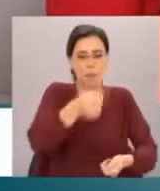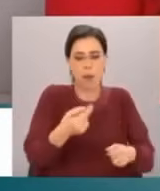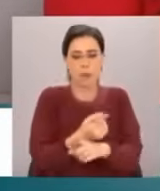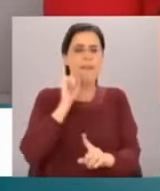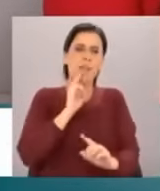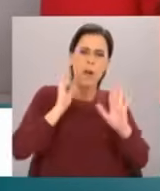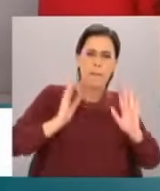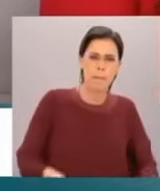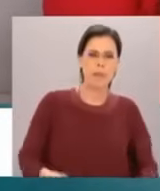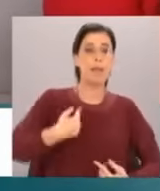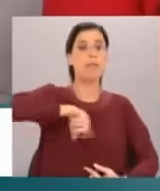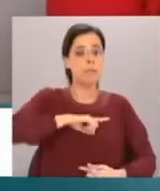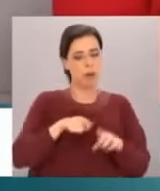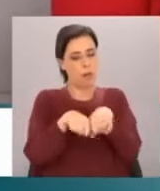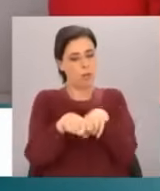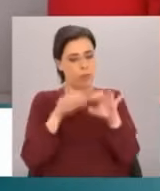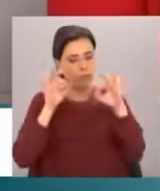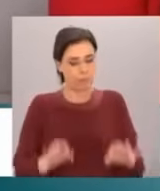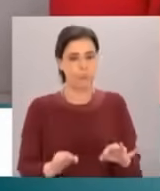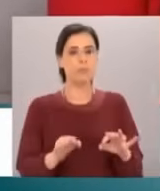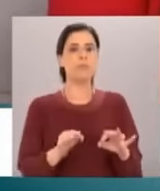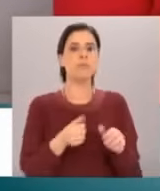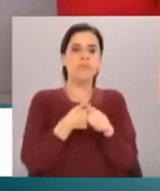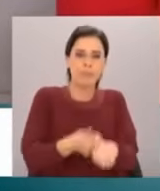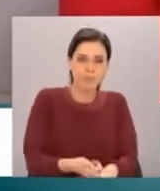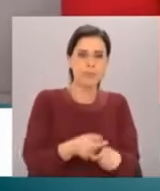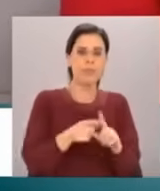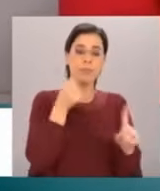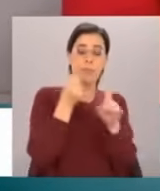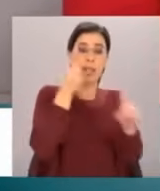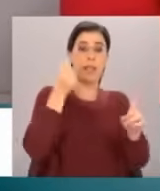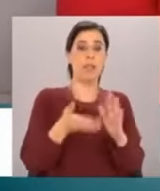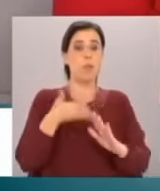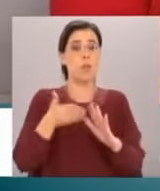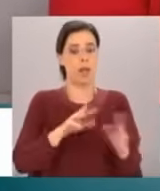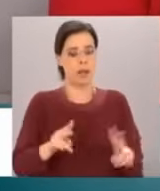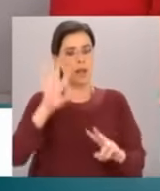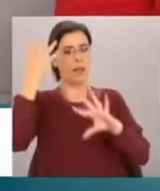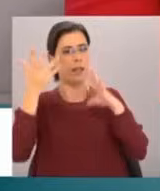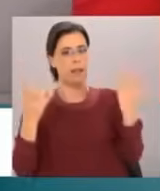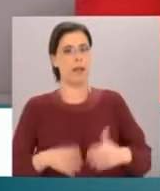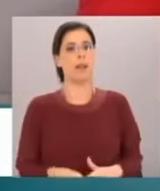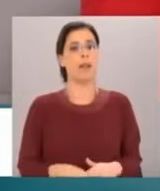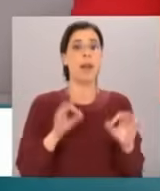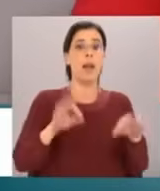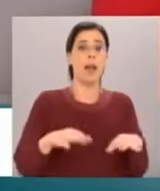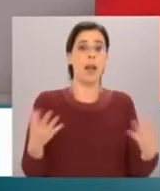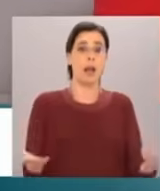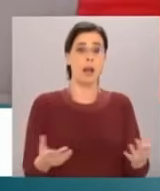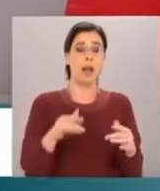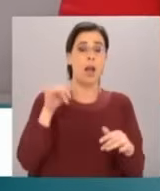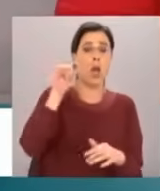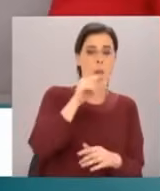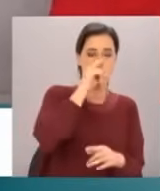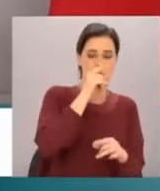valorizado e isso implica que temos de facto de uma política com docente não só com esse desafio que a emergente que as alterações climáticas acabar com os pratos